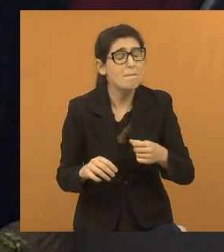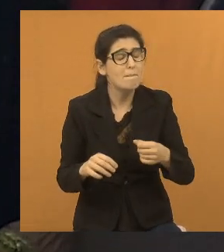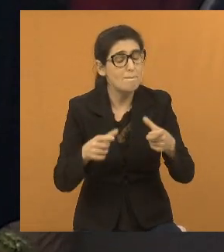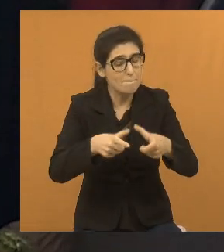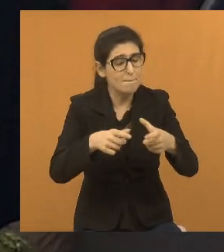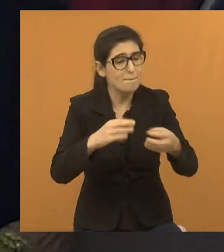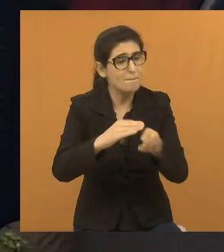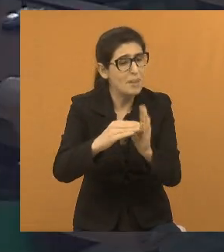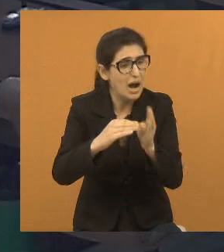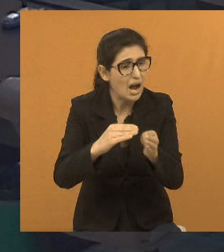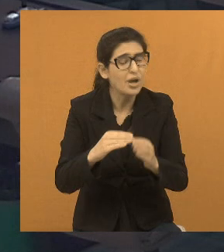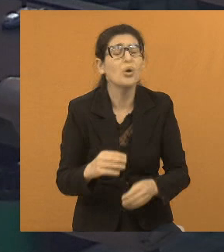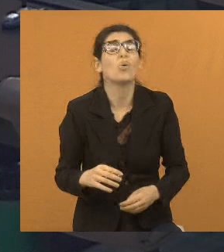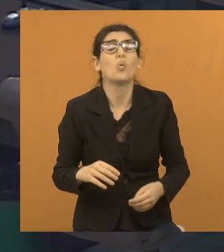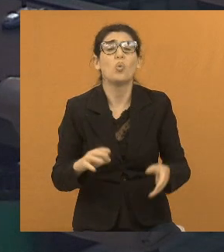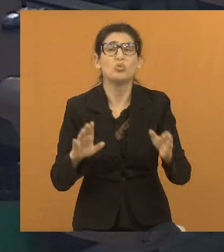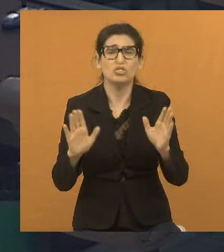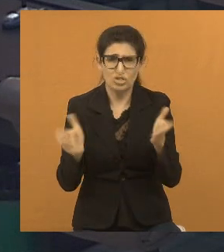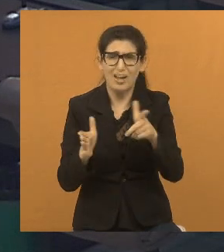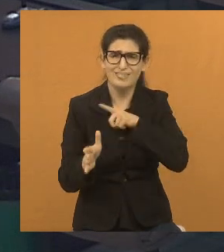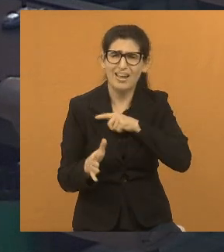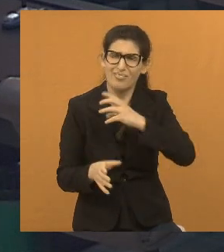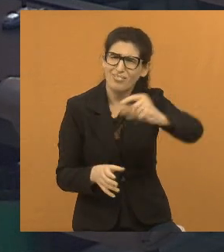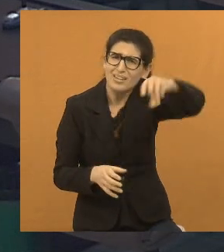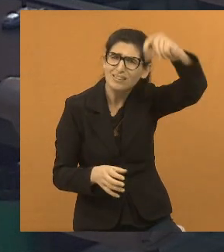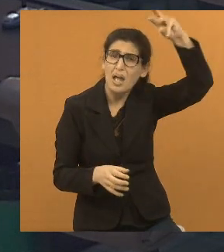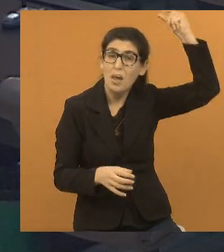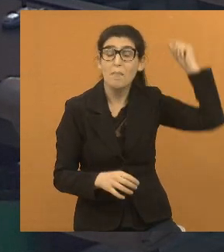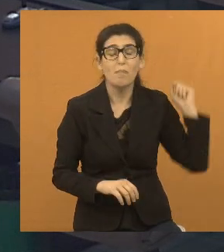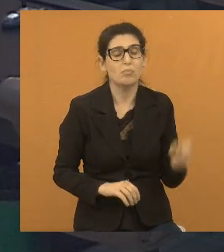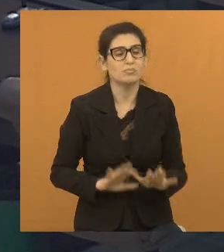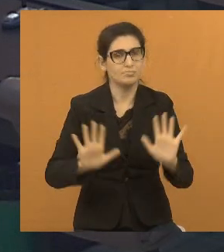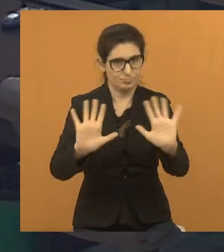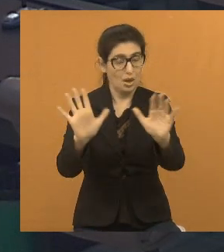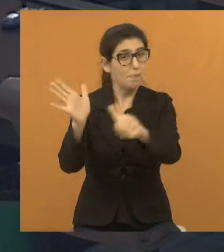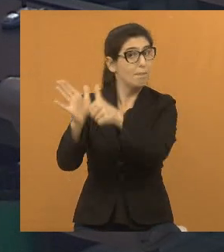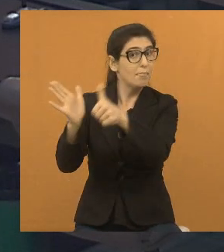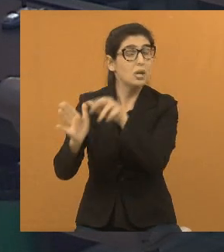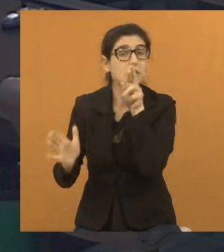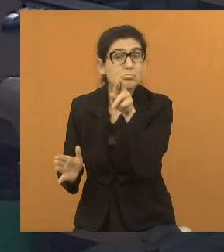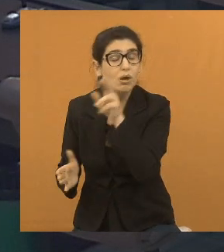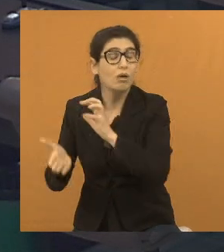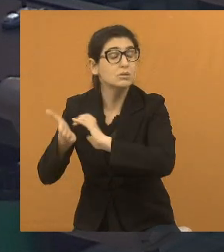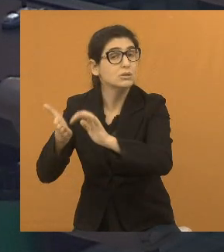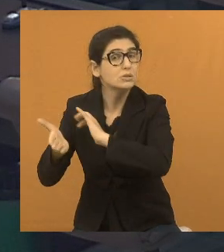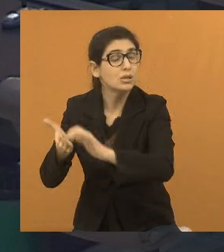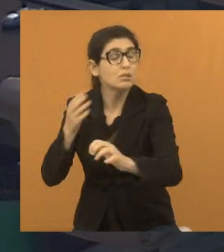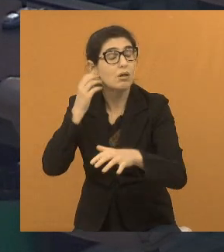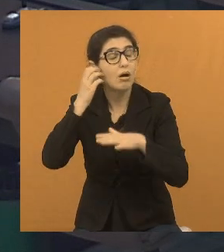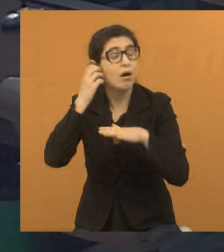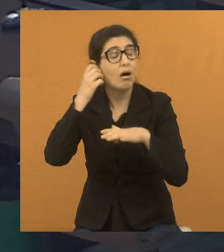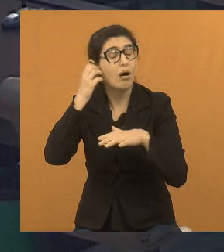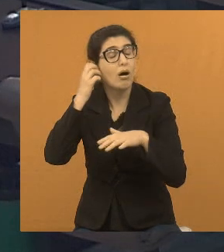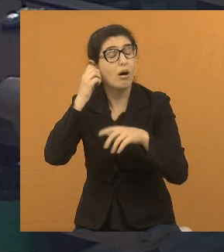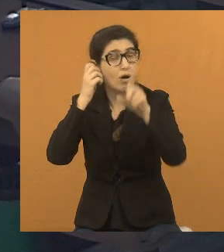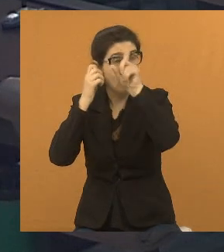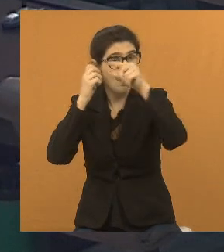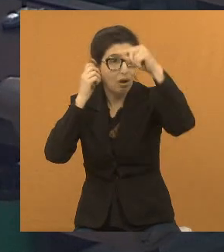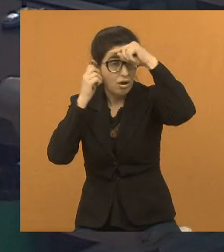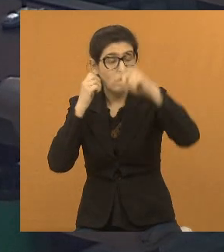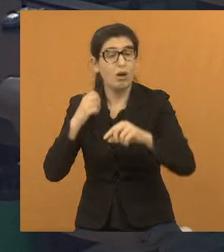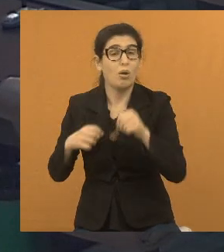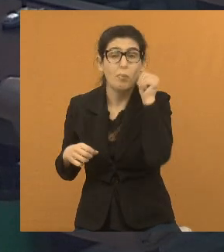atenção. Vamos primeiramente, a resposta da secretária municipal de saúde, doutora Rosana